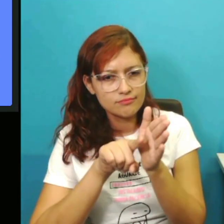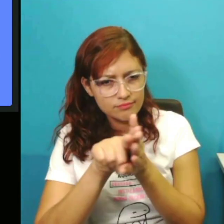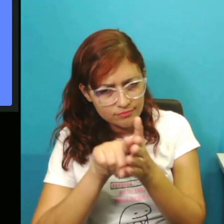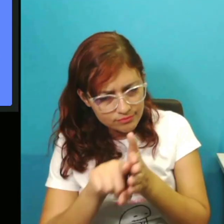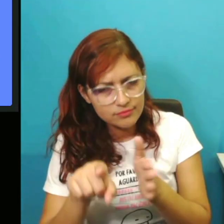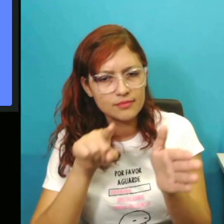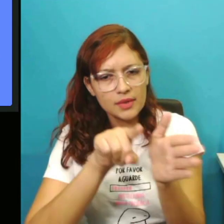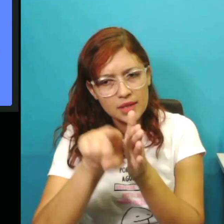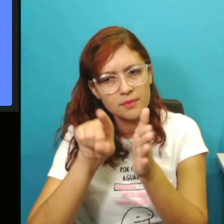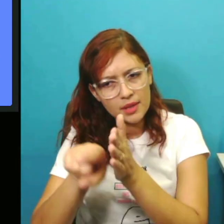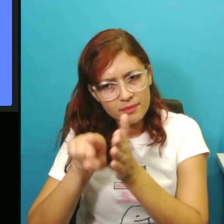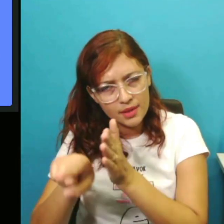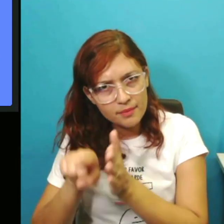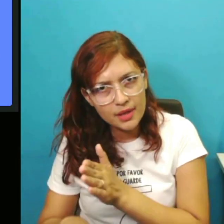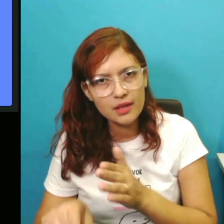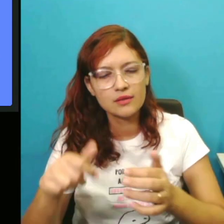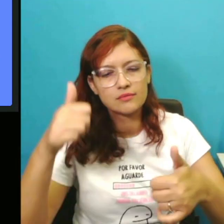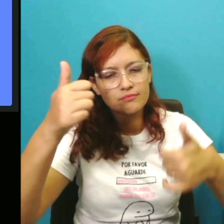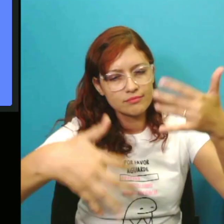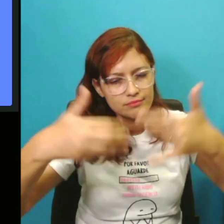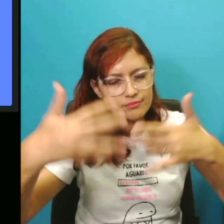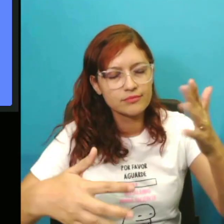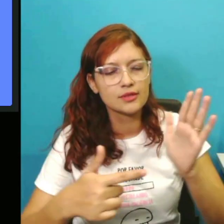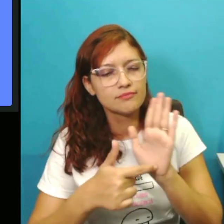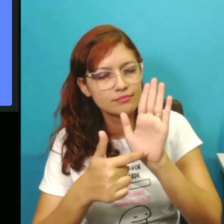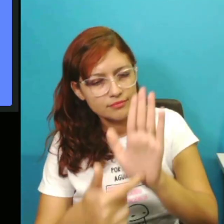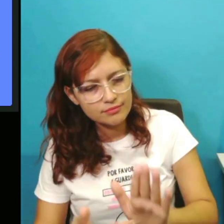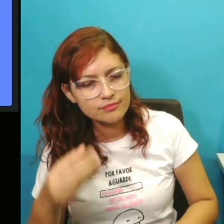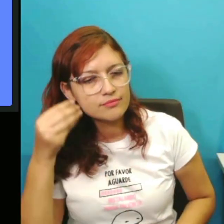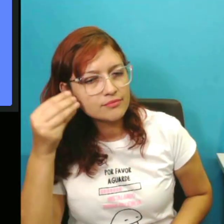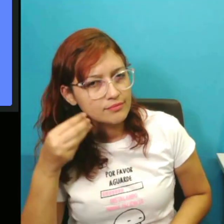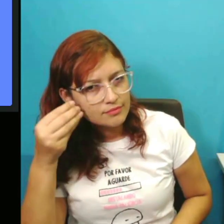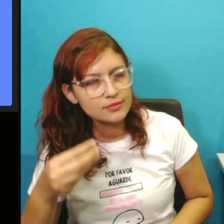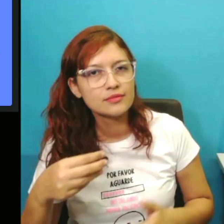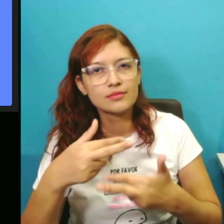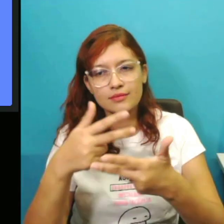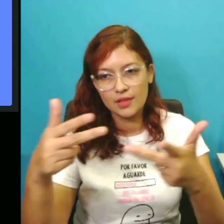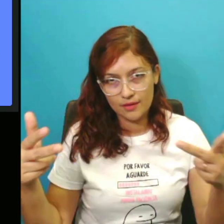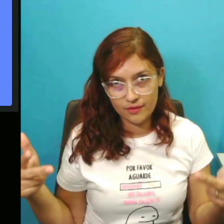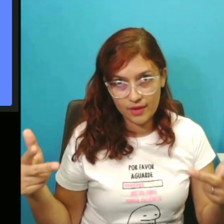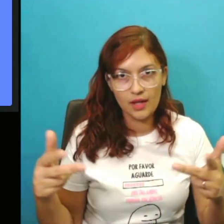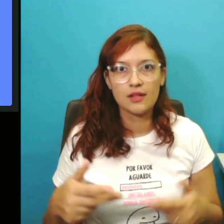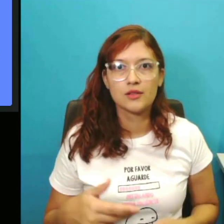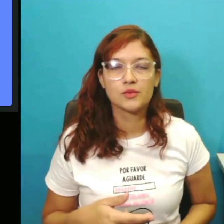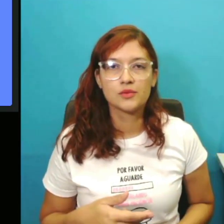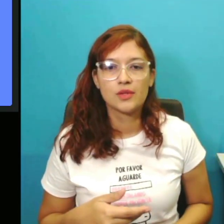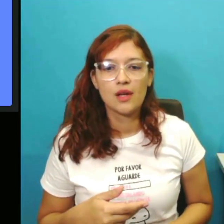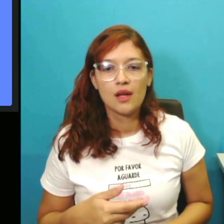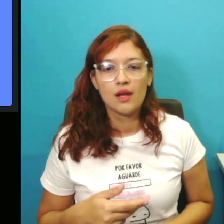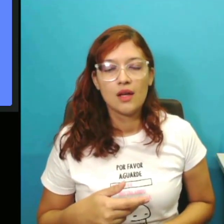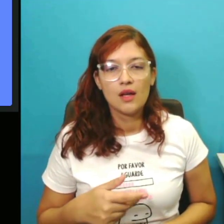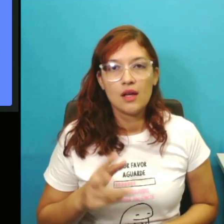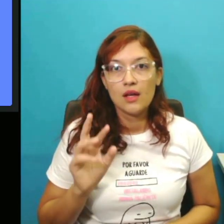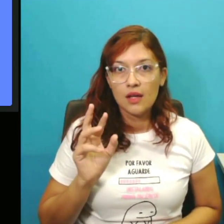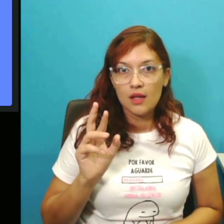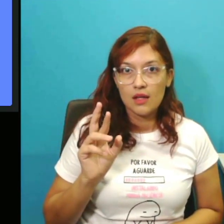Então, foi feita a pesquisa, foi aplicado o questionário aos alunos, foram feitas as aulas.